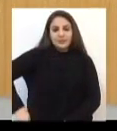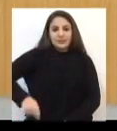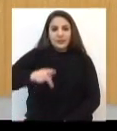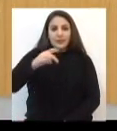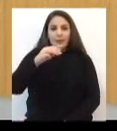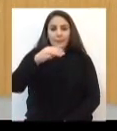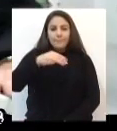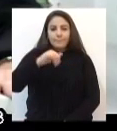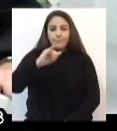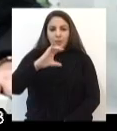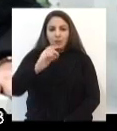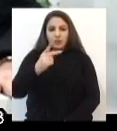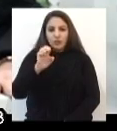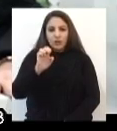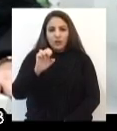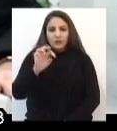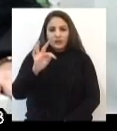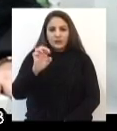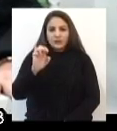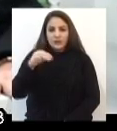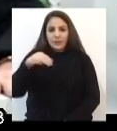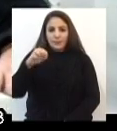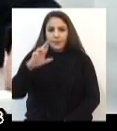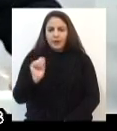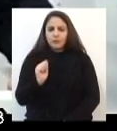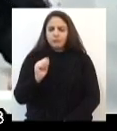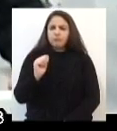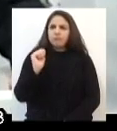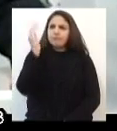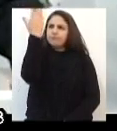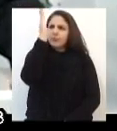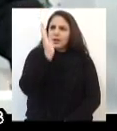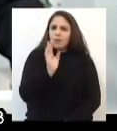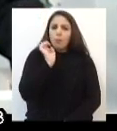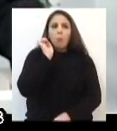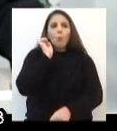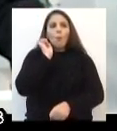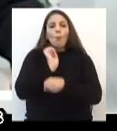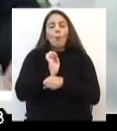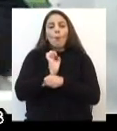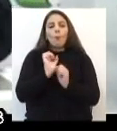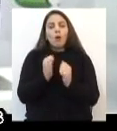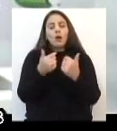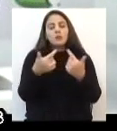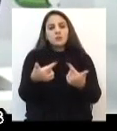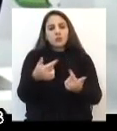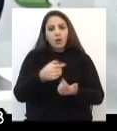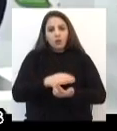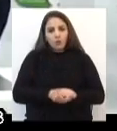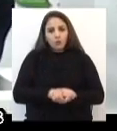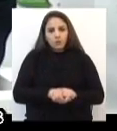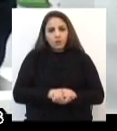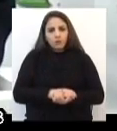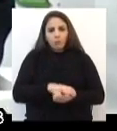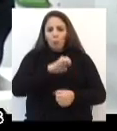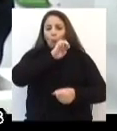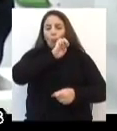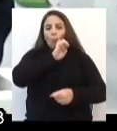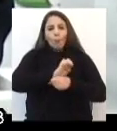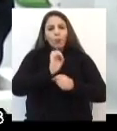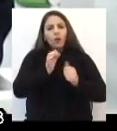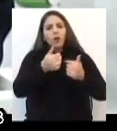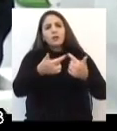Michel Temer. O país paralisou as suas ações. Paralisou as suas